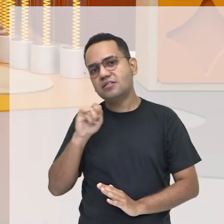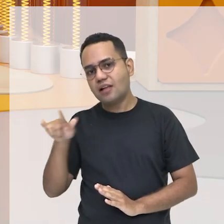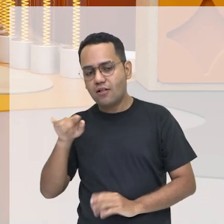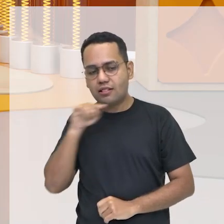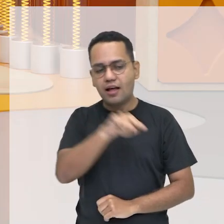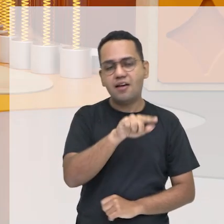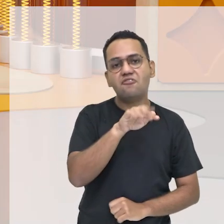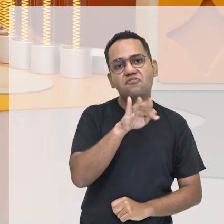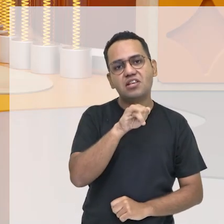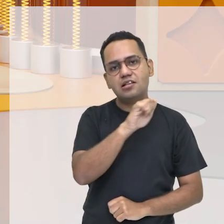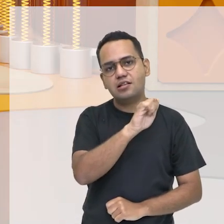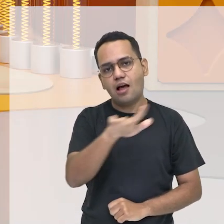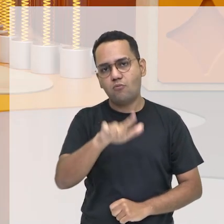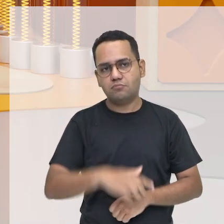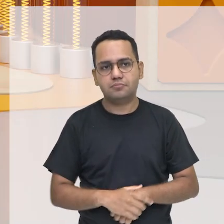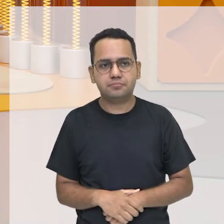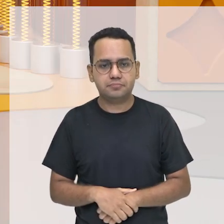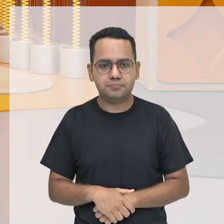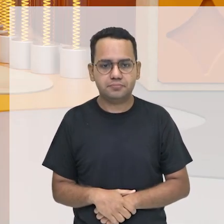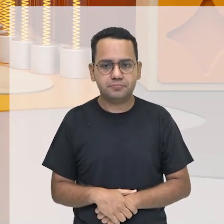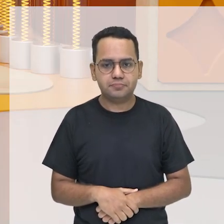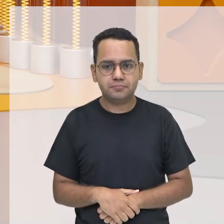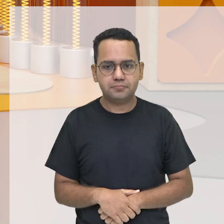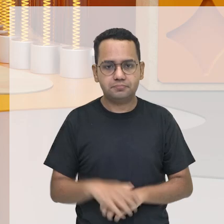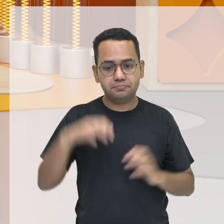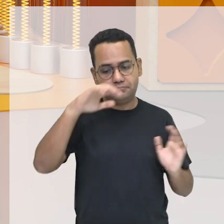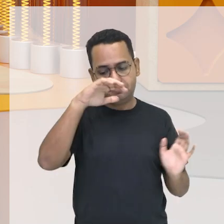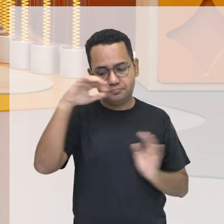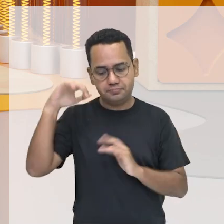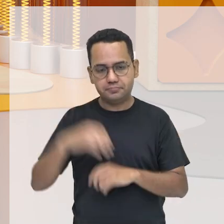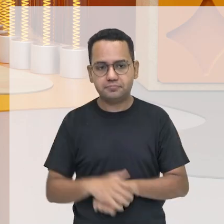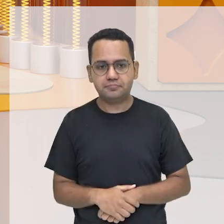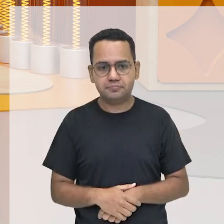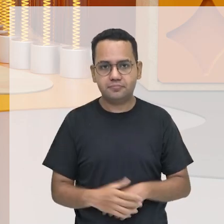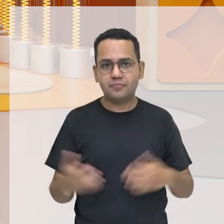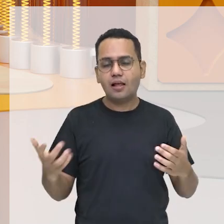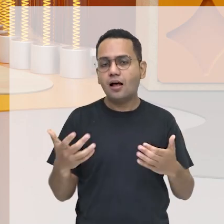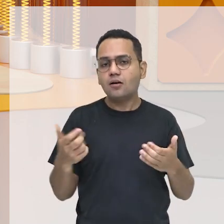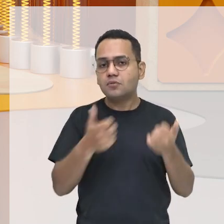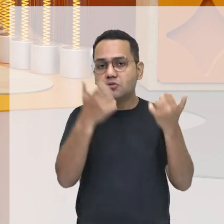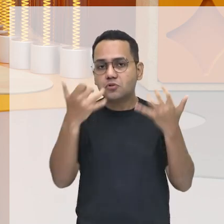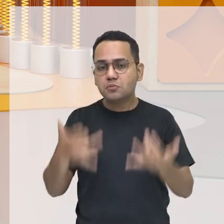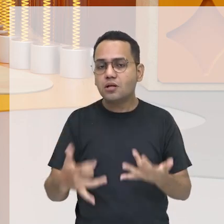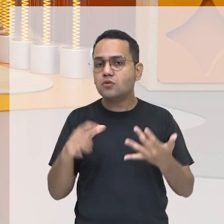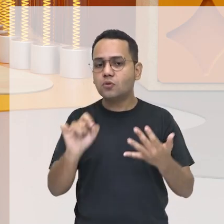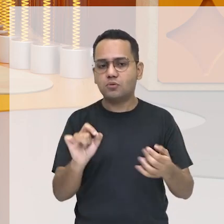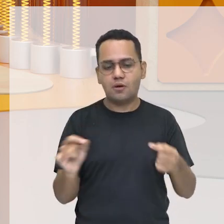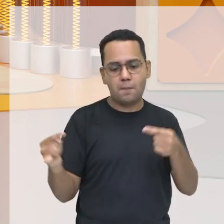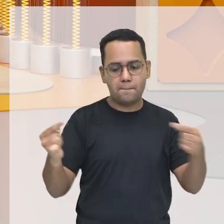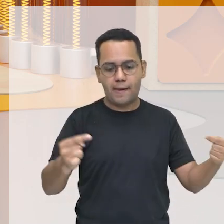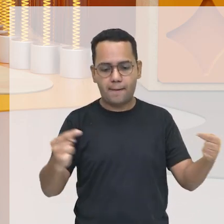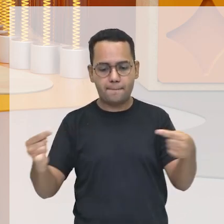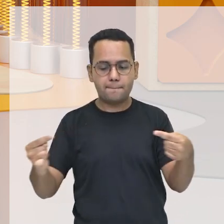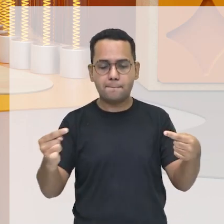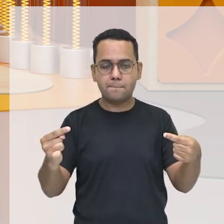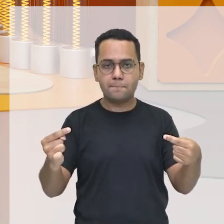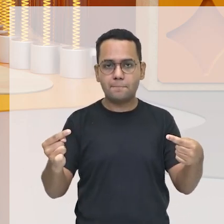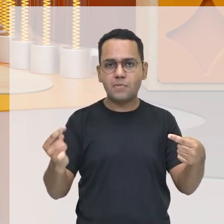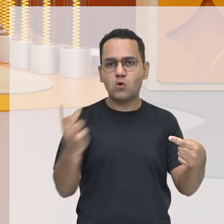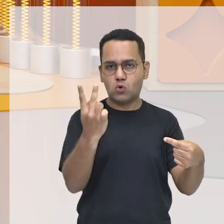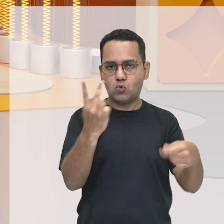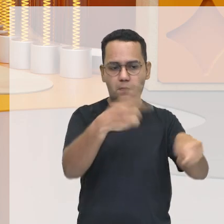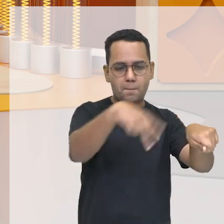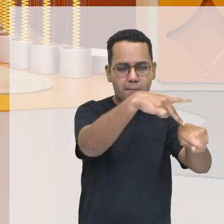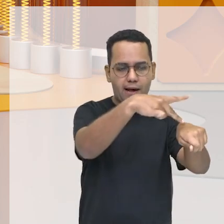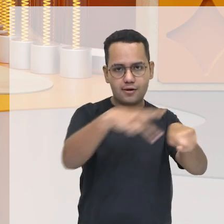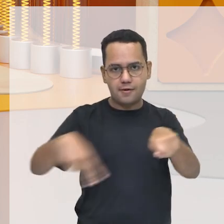dessa vez vamos falar aqui do mundo bipolar. Vamos observar aqui essa imagem. Nós estamos vendo